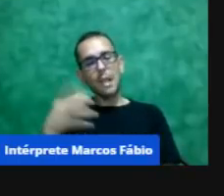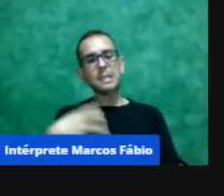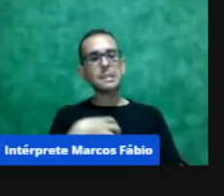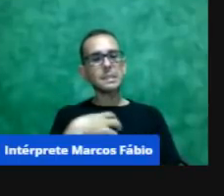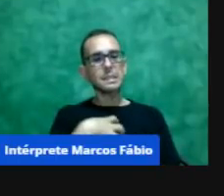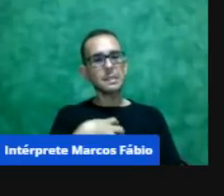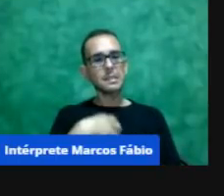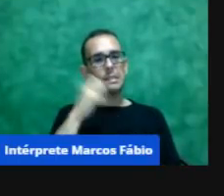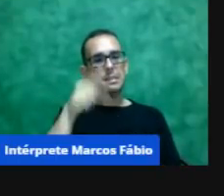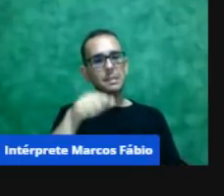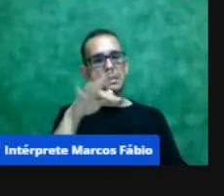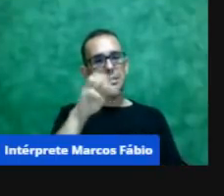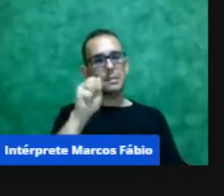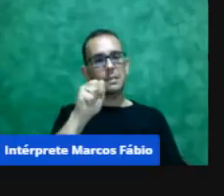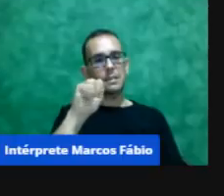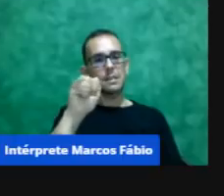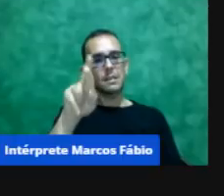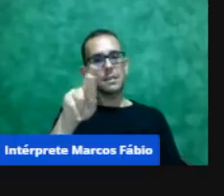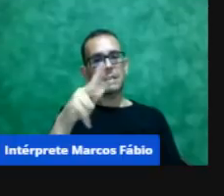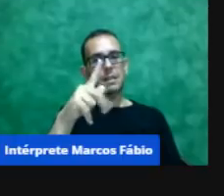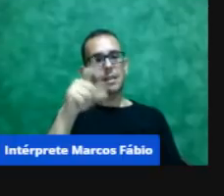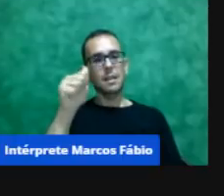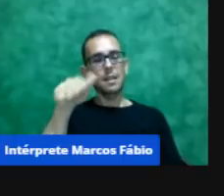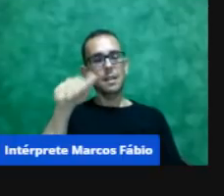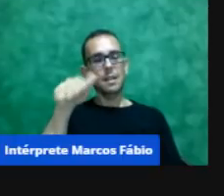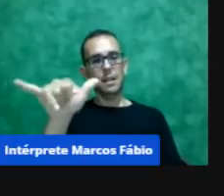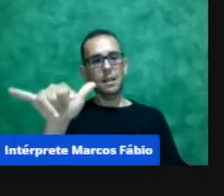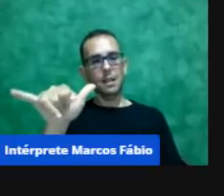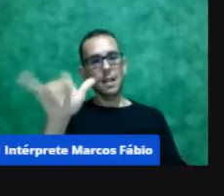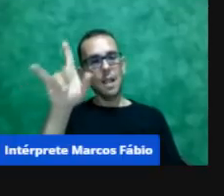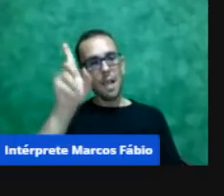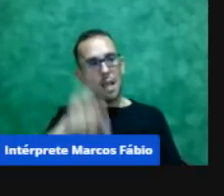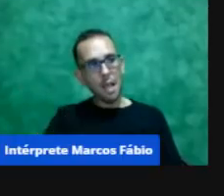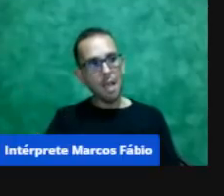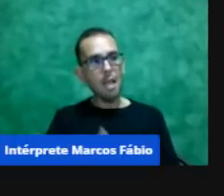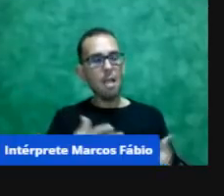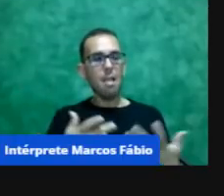de fair play. Então, esse é um